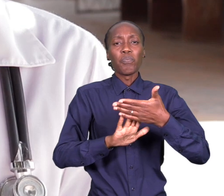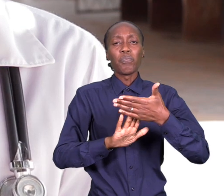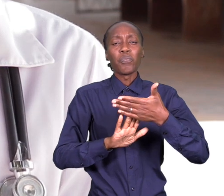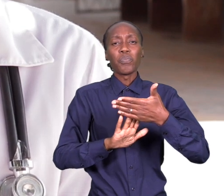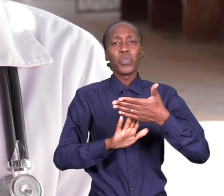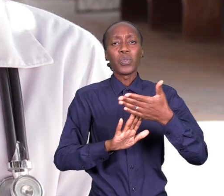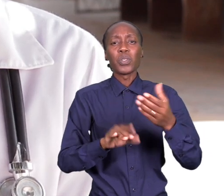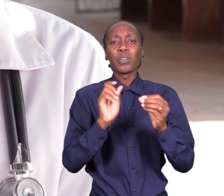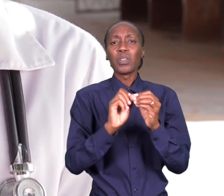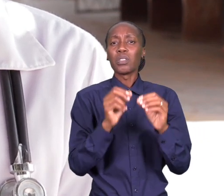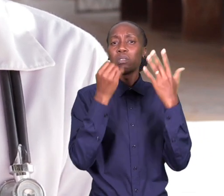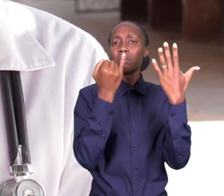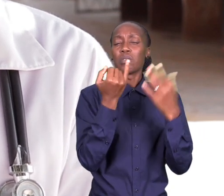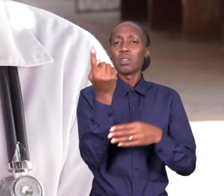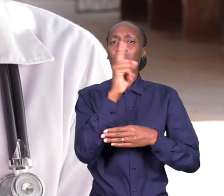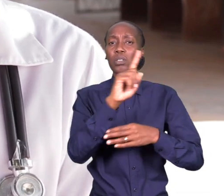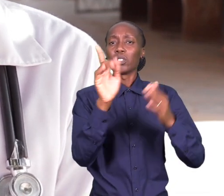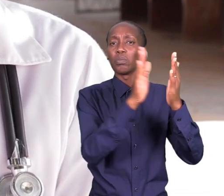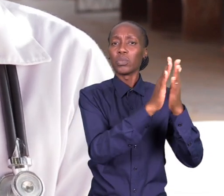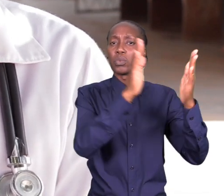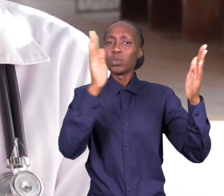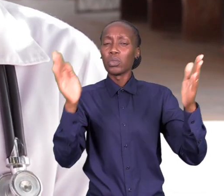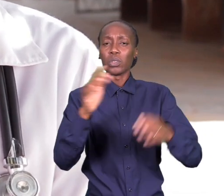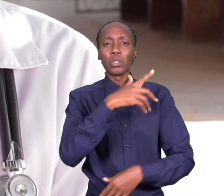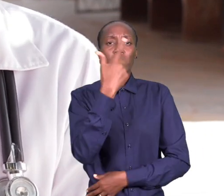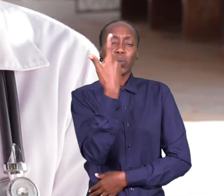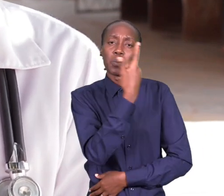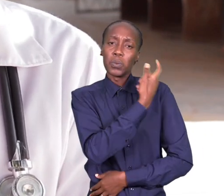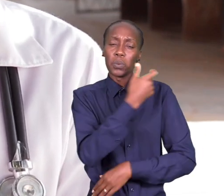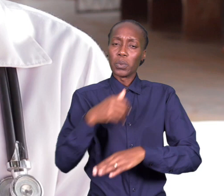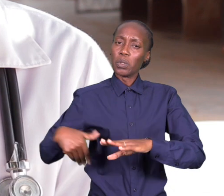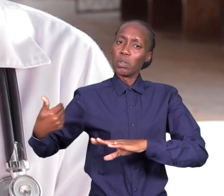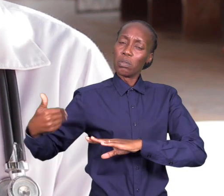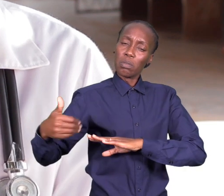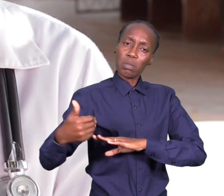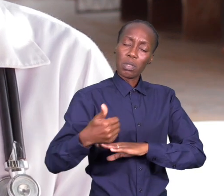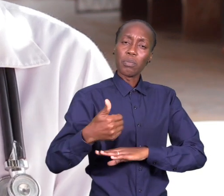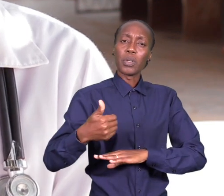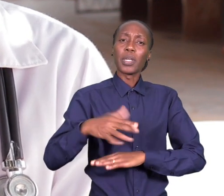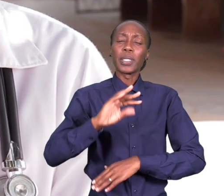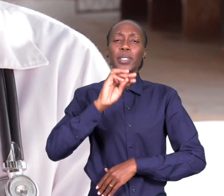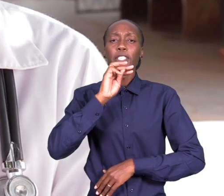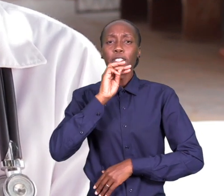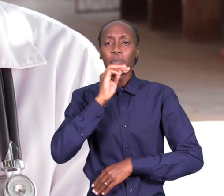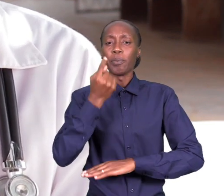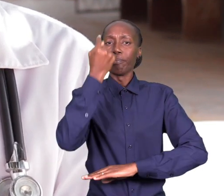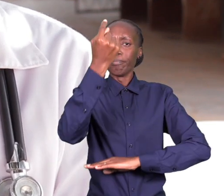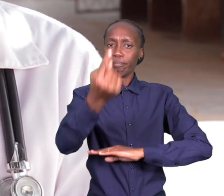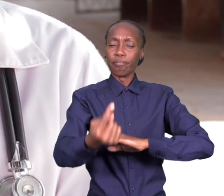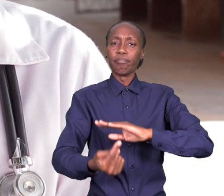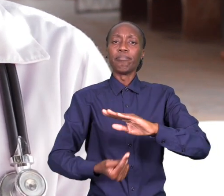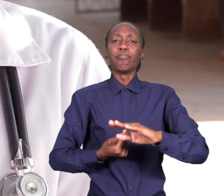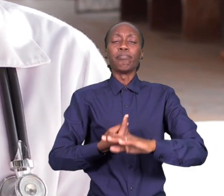do de 6 meses, já é uma forma rotineira. As mães já estão, quando